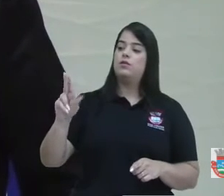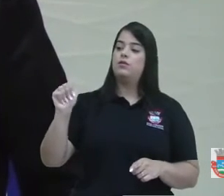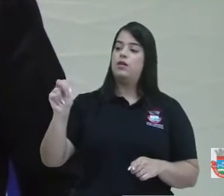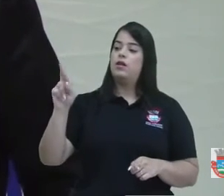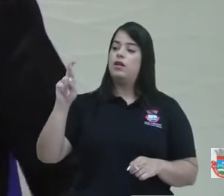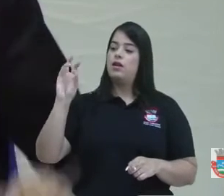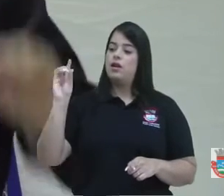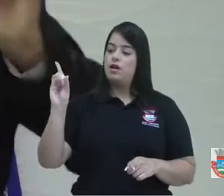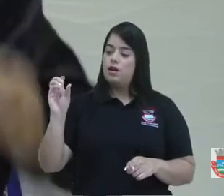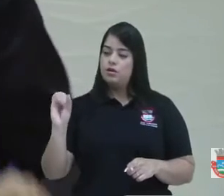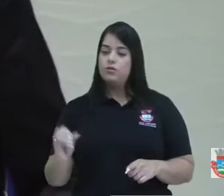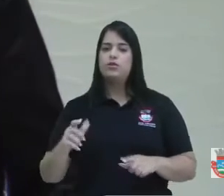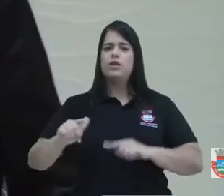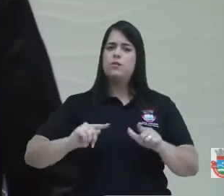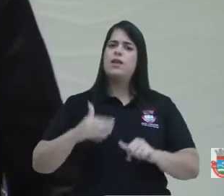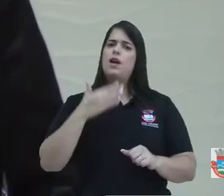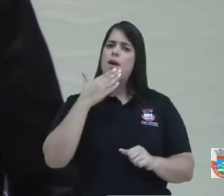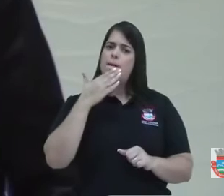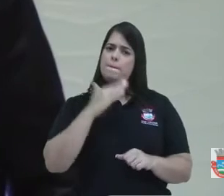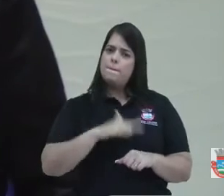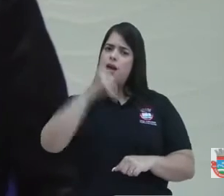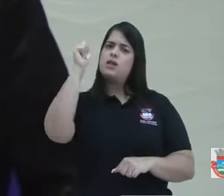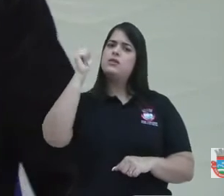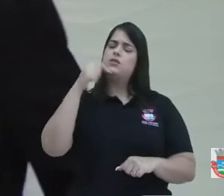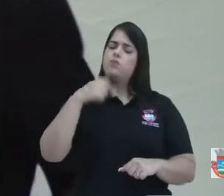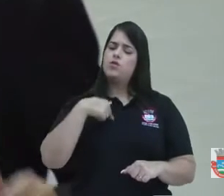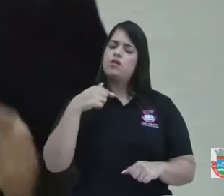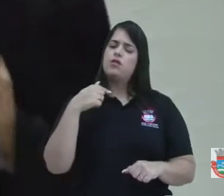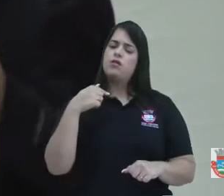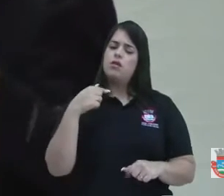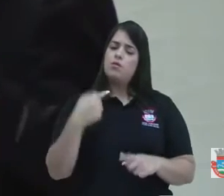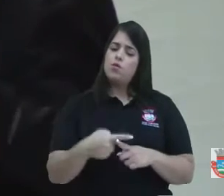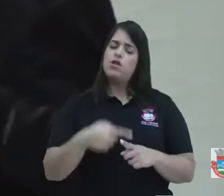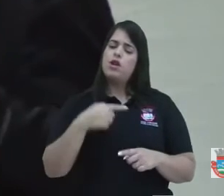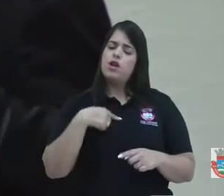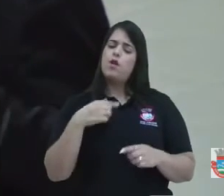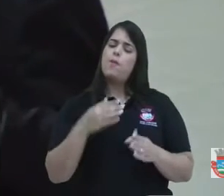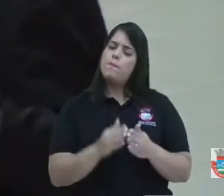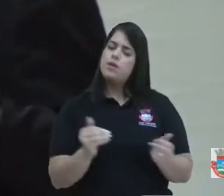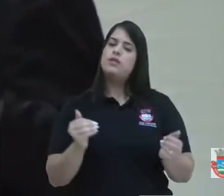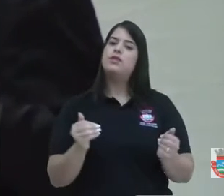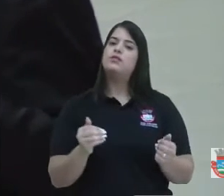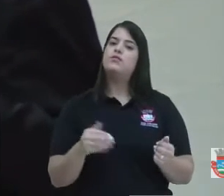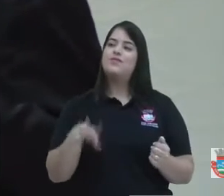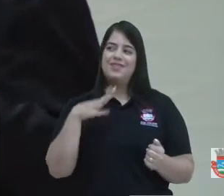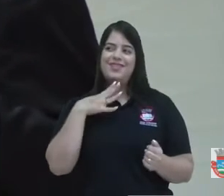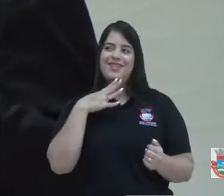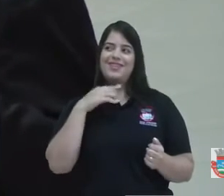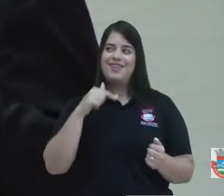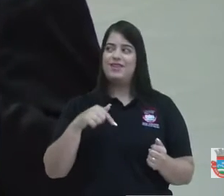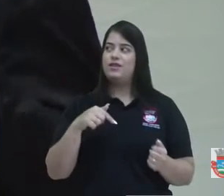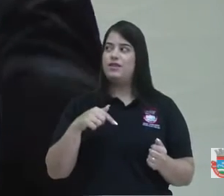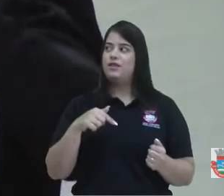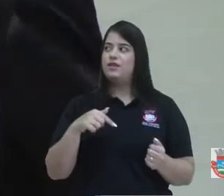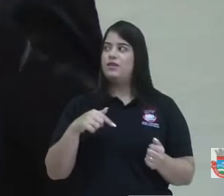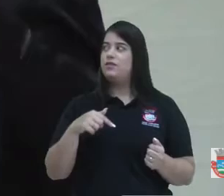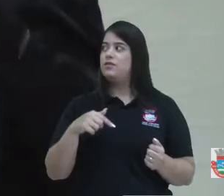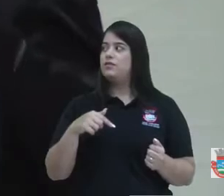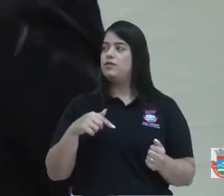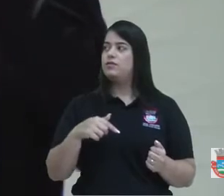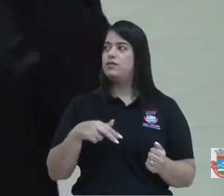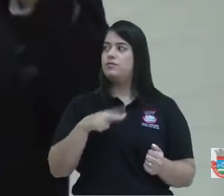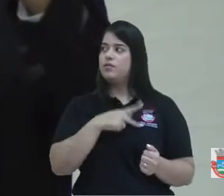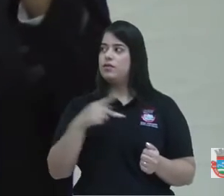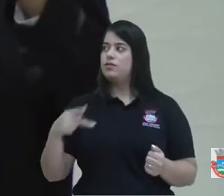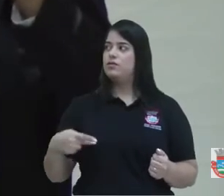trabalhar muito mais, porque esse vereador vai estar pedindo. Como ele é conhecido aqui, né, presidente? É o que mais